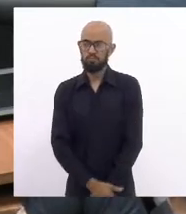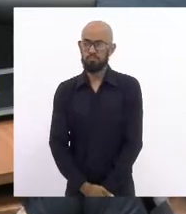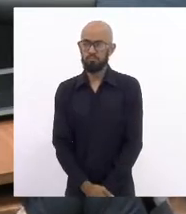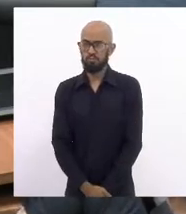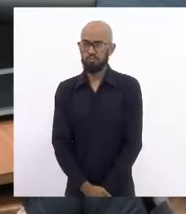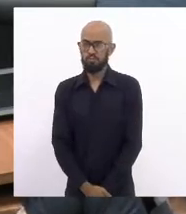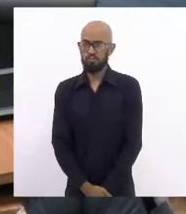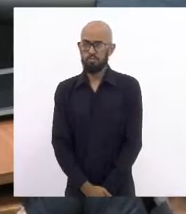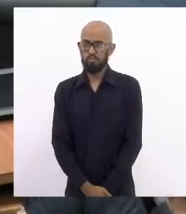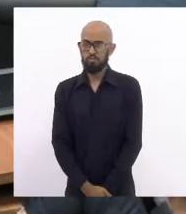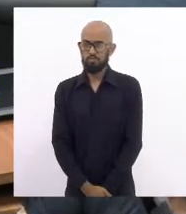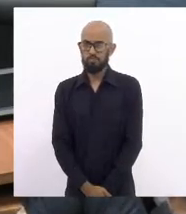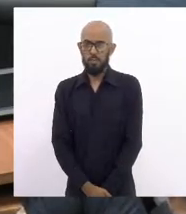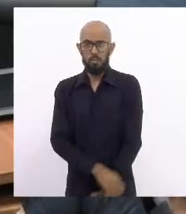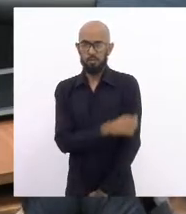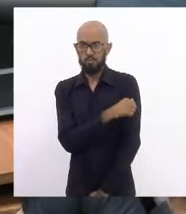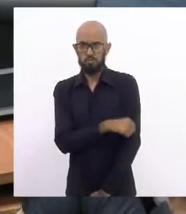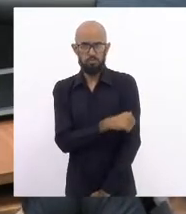Deputada enfermeira Rejane